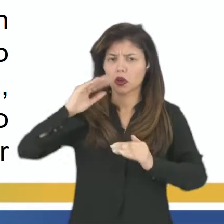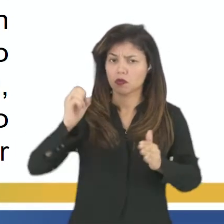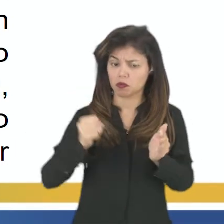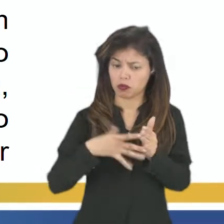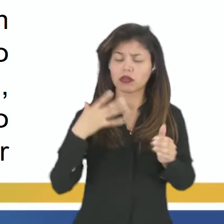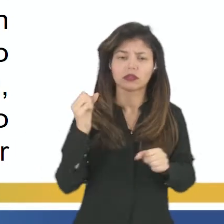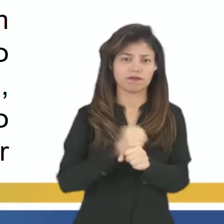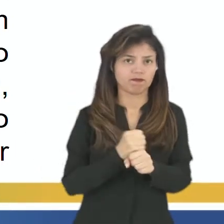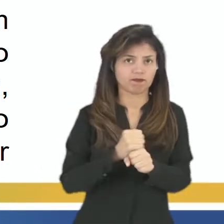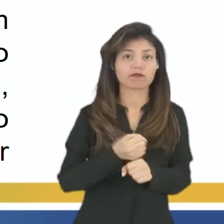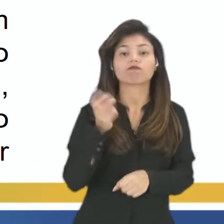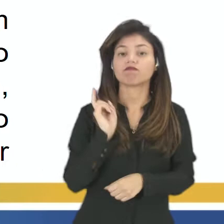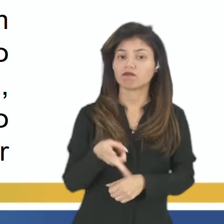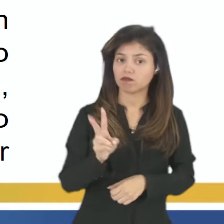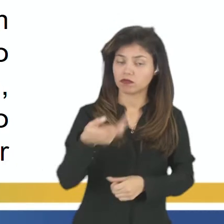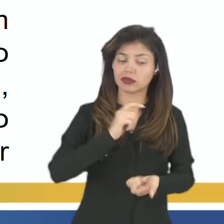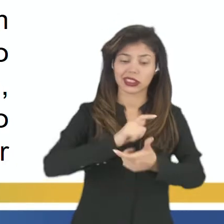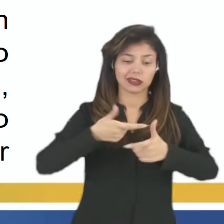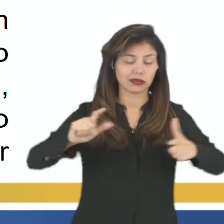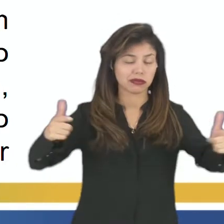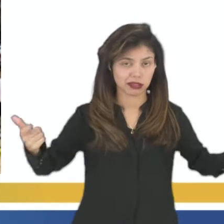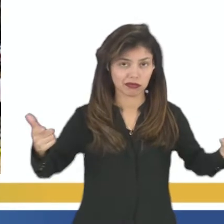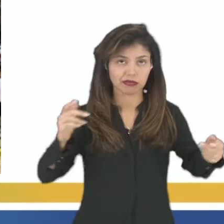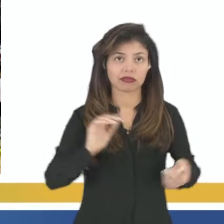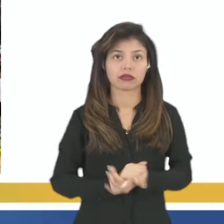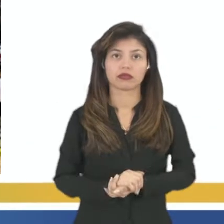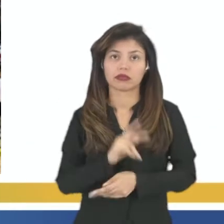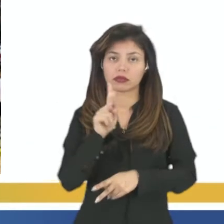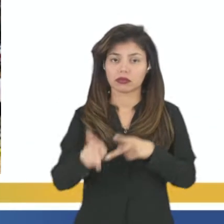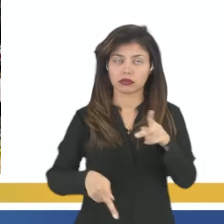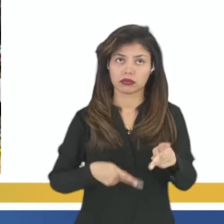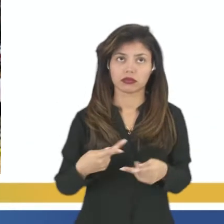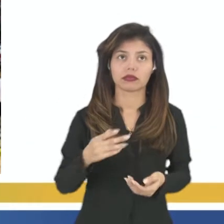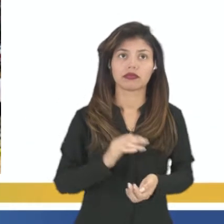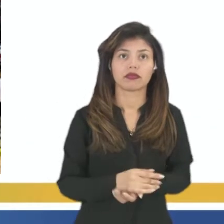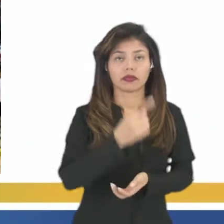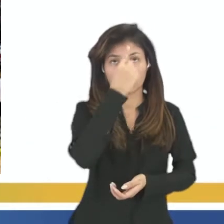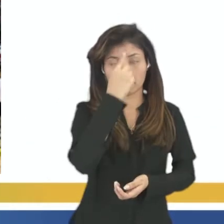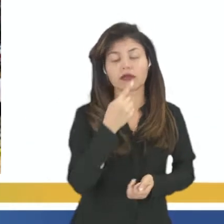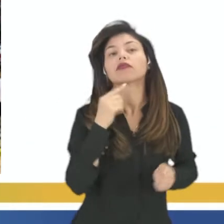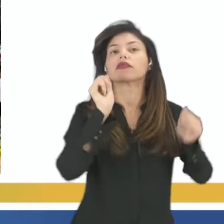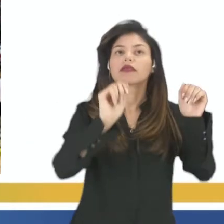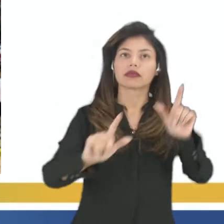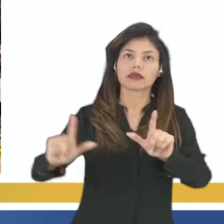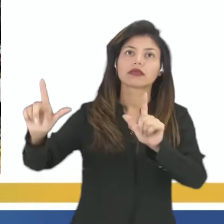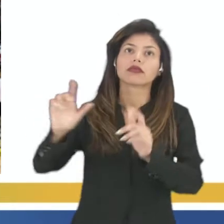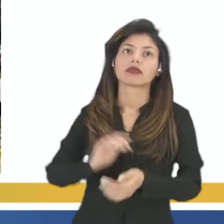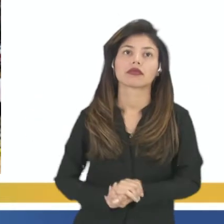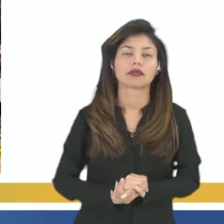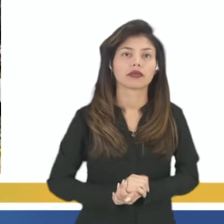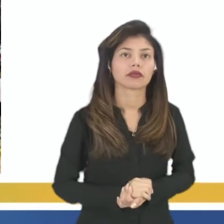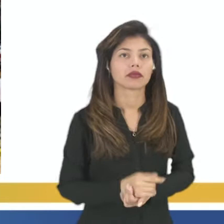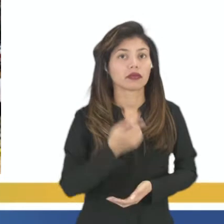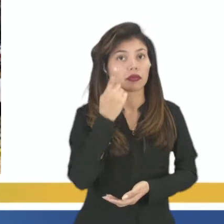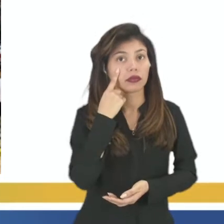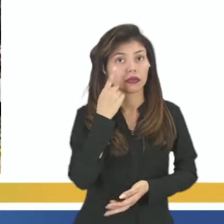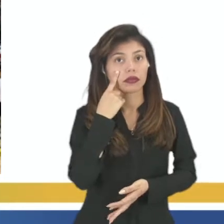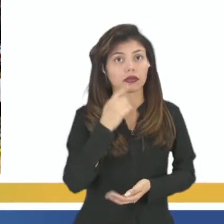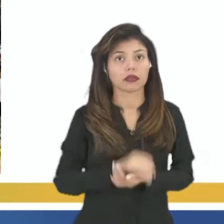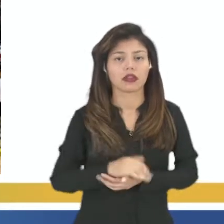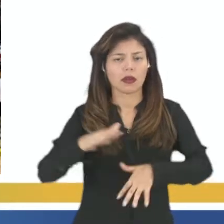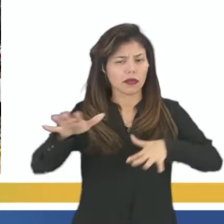anos, né? A previsão é que continue crescendo a população de Tóquio. Aí nós temos a imagem de Tóquio no Japão, né? Veja em uma cidade